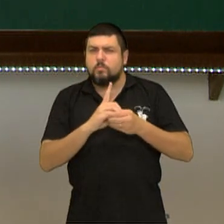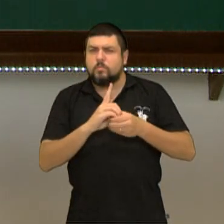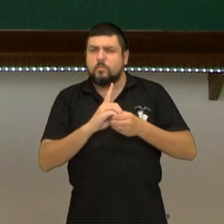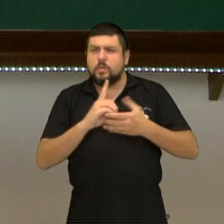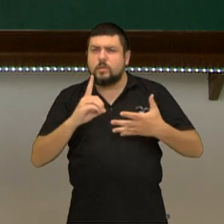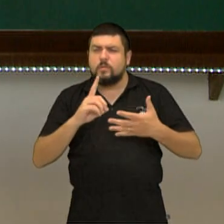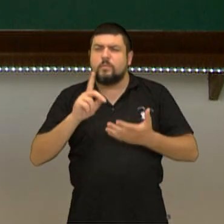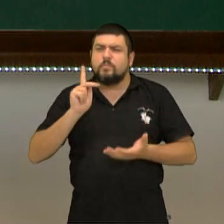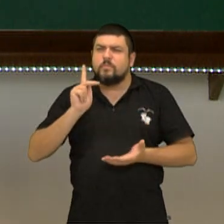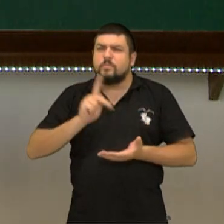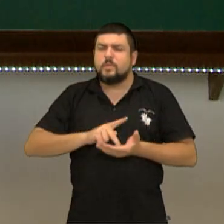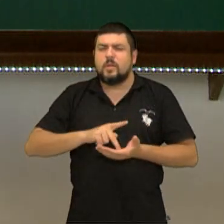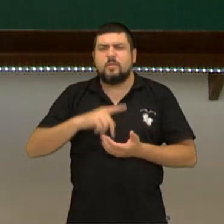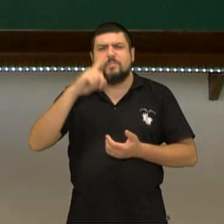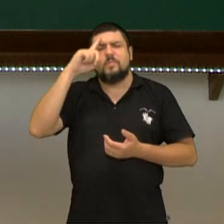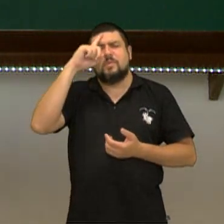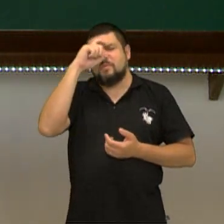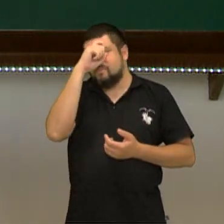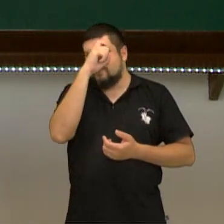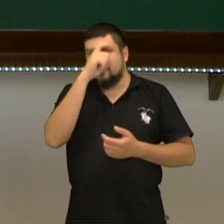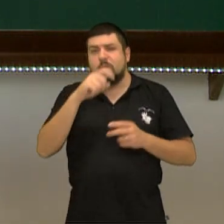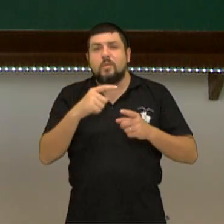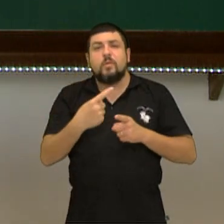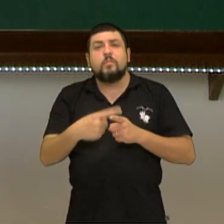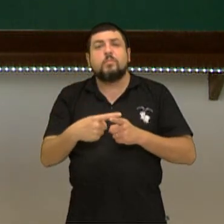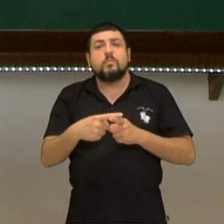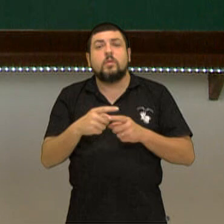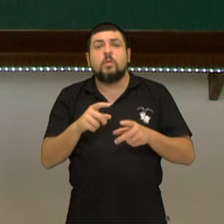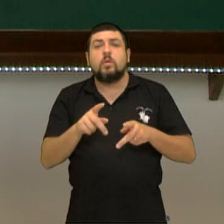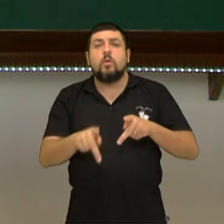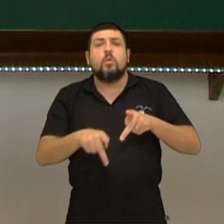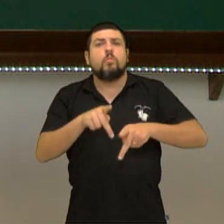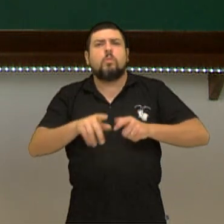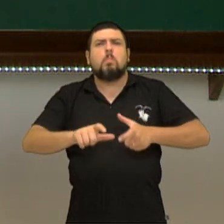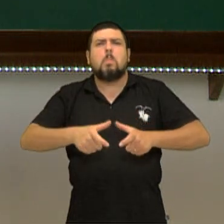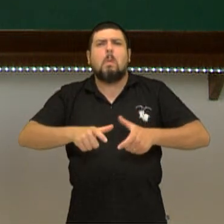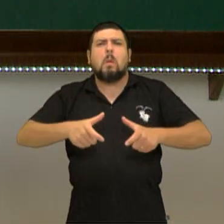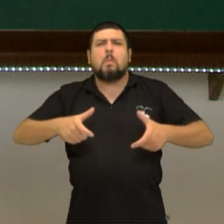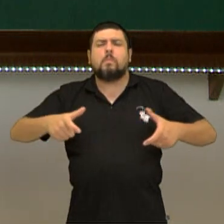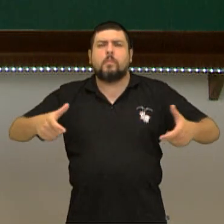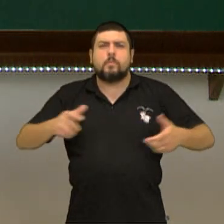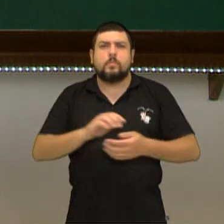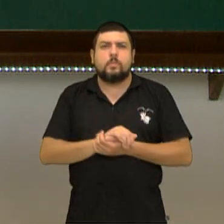são muito grandes, né, os espaços, né, para as deliberações também não